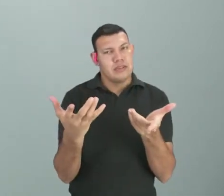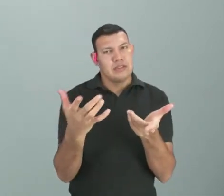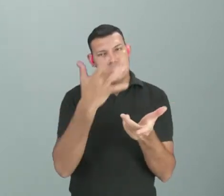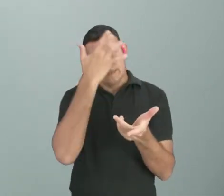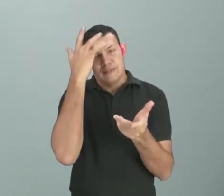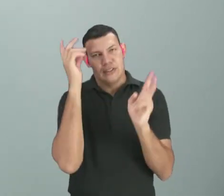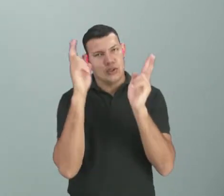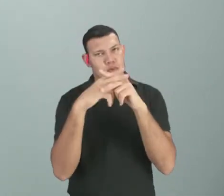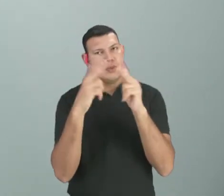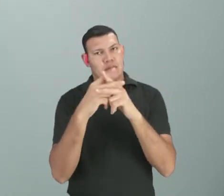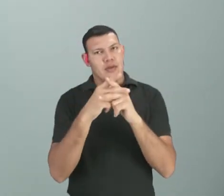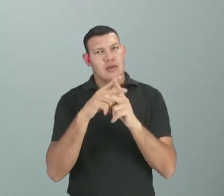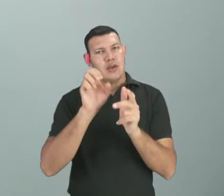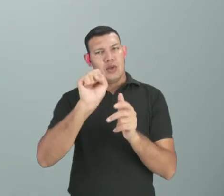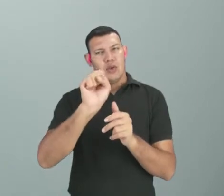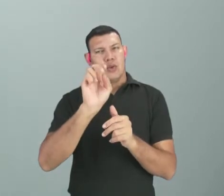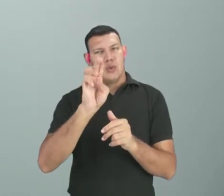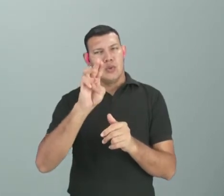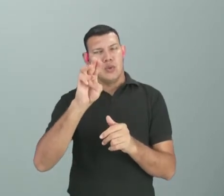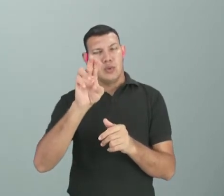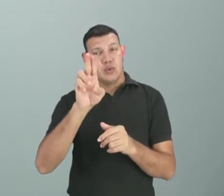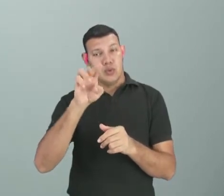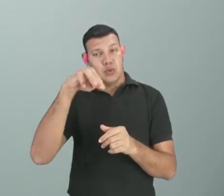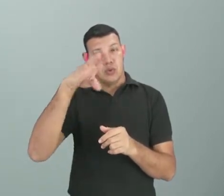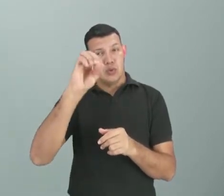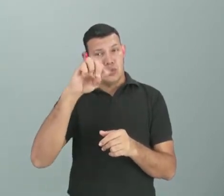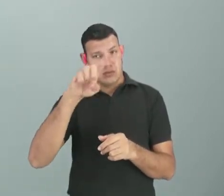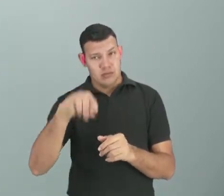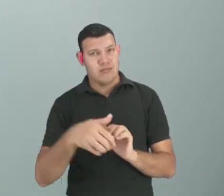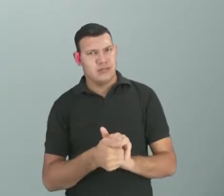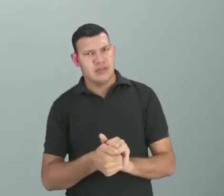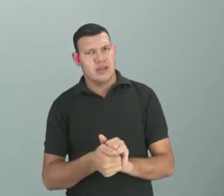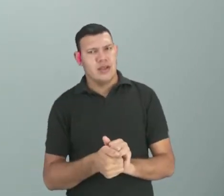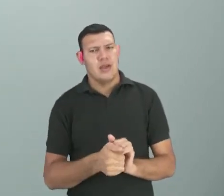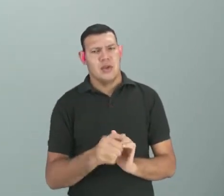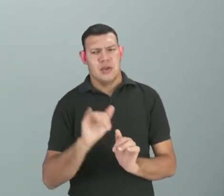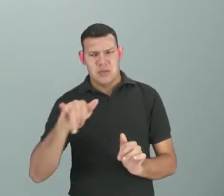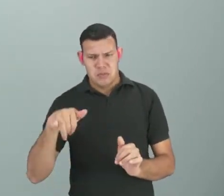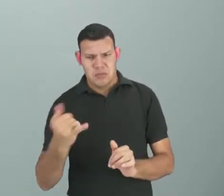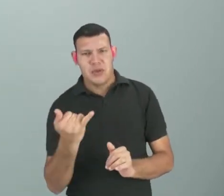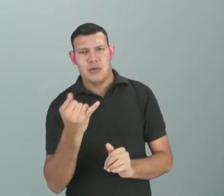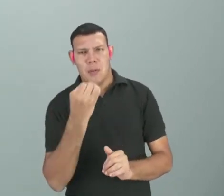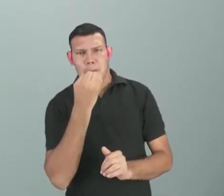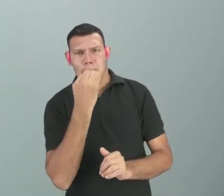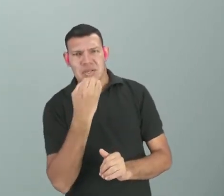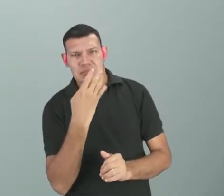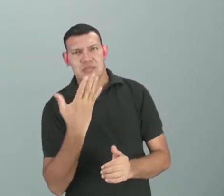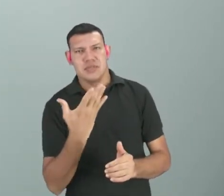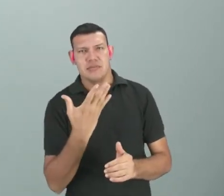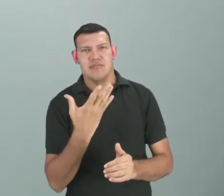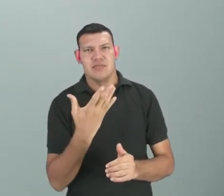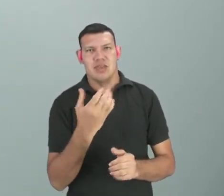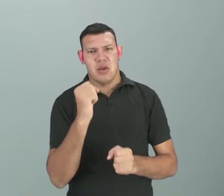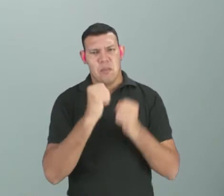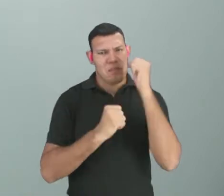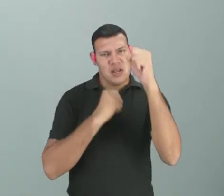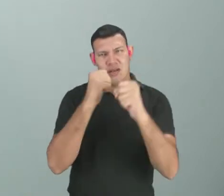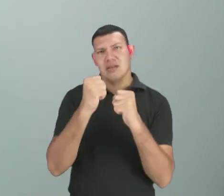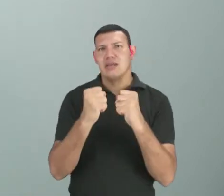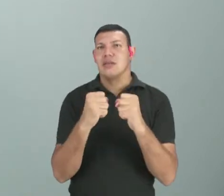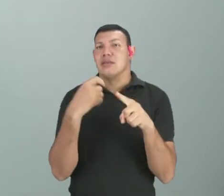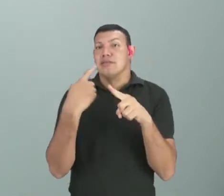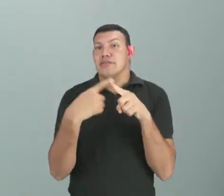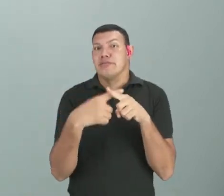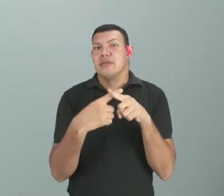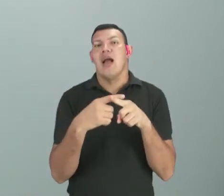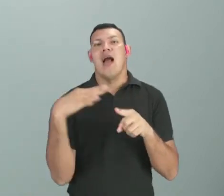não se desse tão bem assim dentro da modalidade do Muay Thai, porque ele precisaria ser um pouco mais